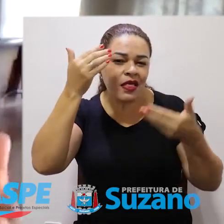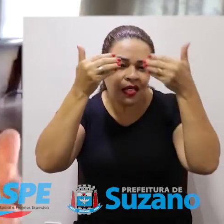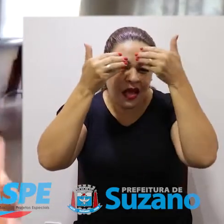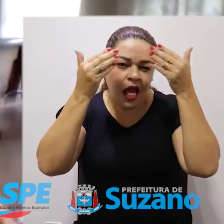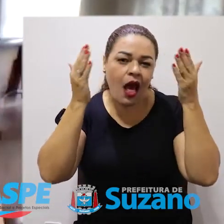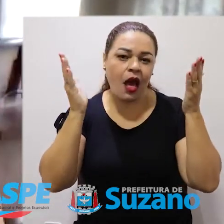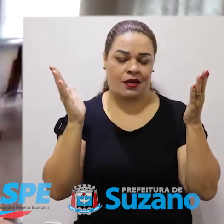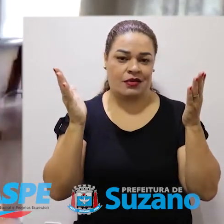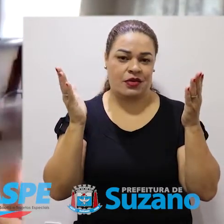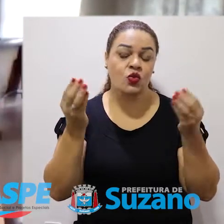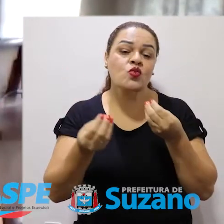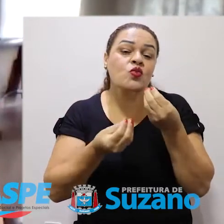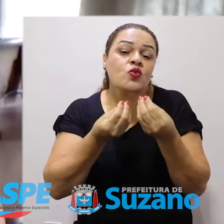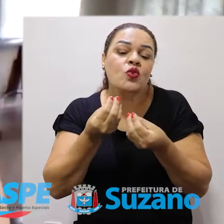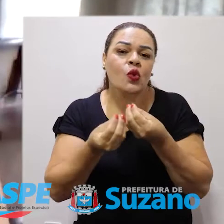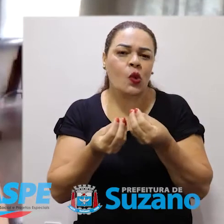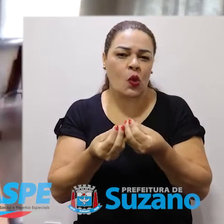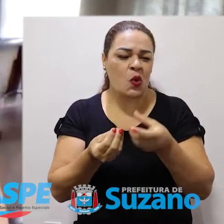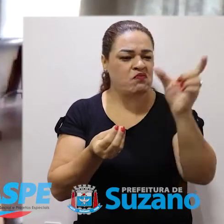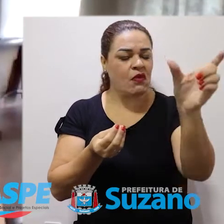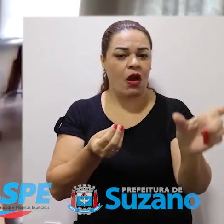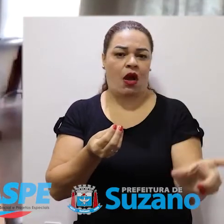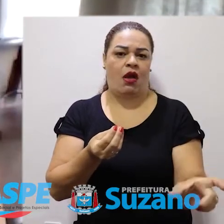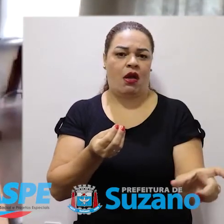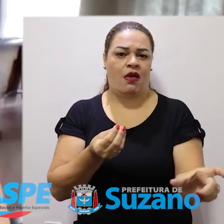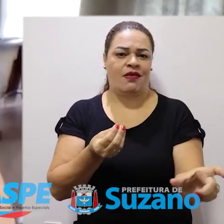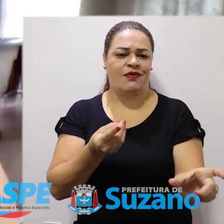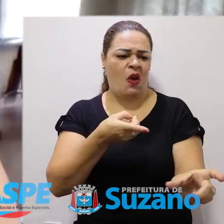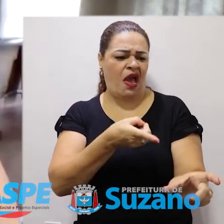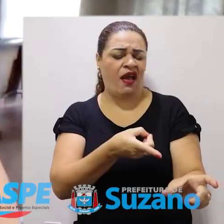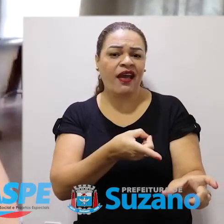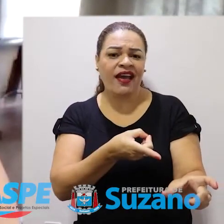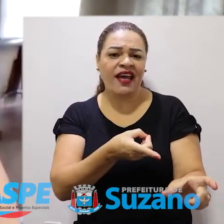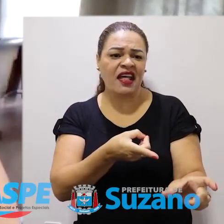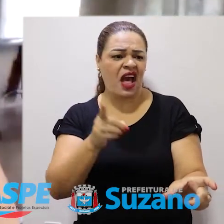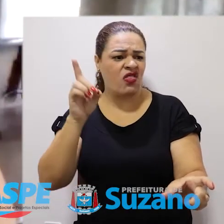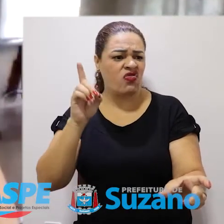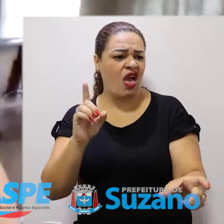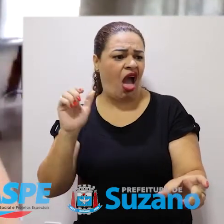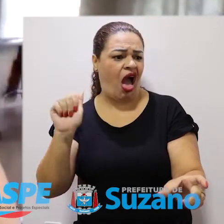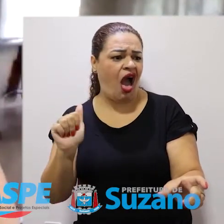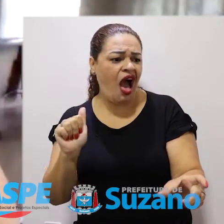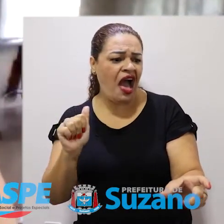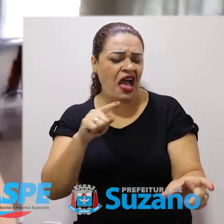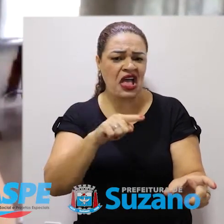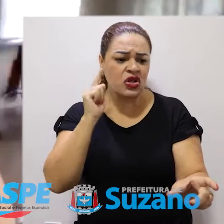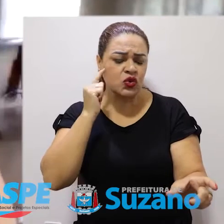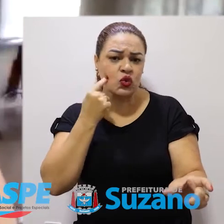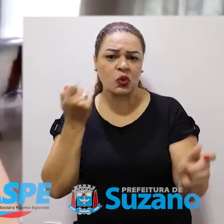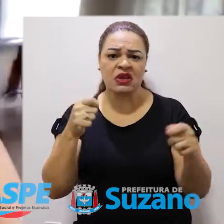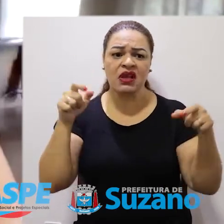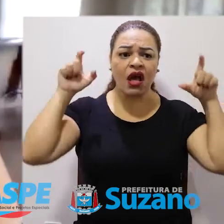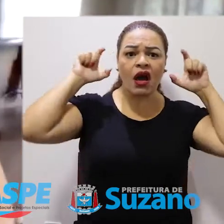dessas concepções, né? Como é que a gente entende que uma pessoa quando a gente fala assim, aquele moço é um deficiente auditivo, ele precisa